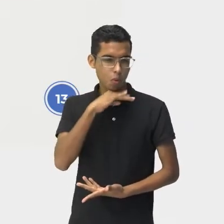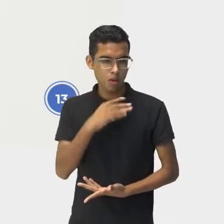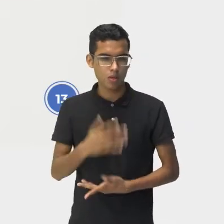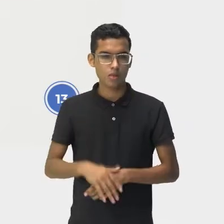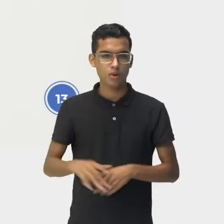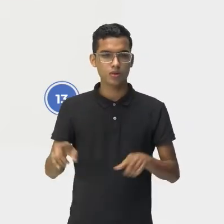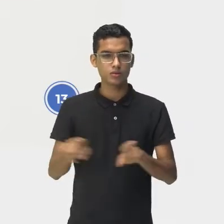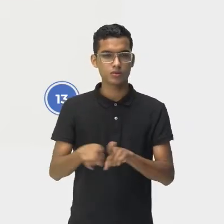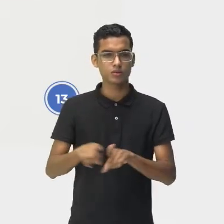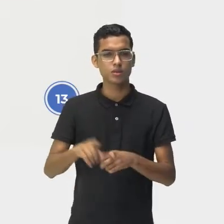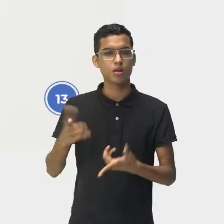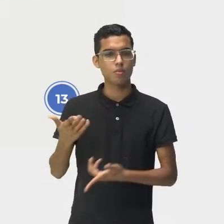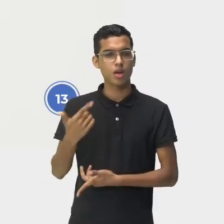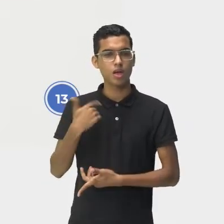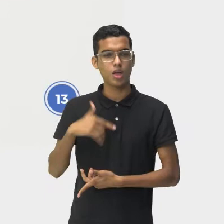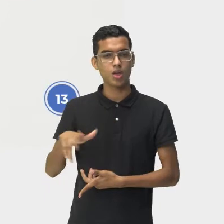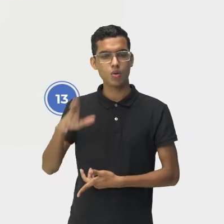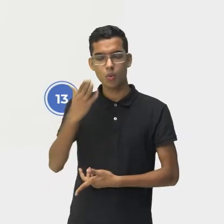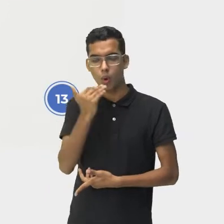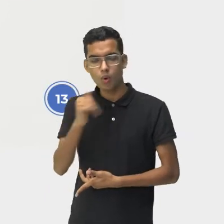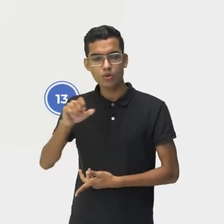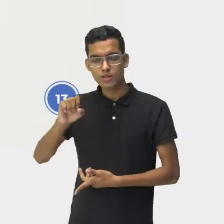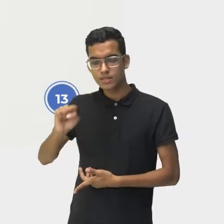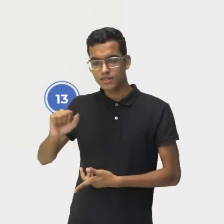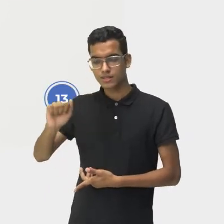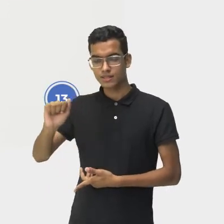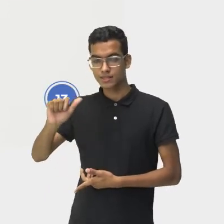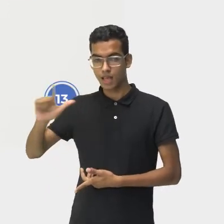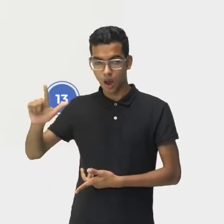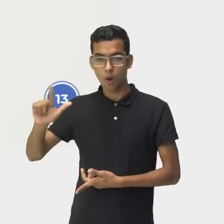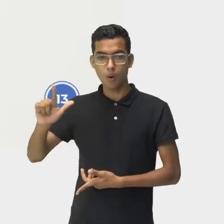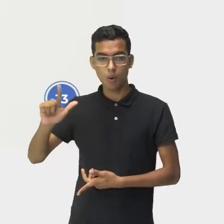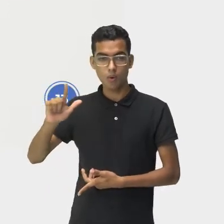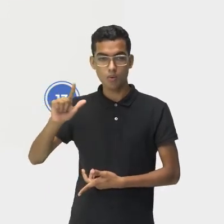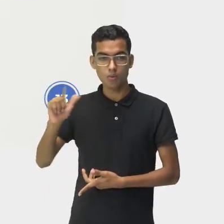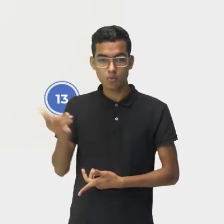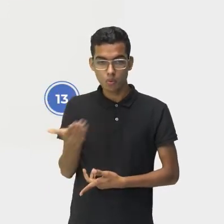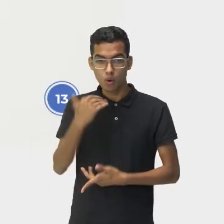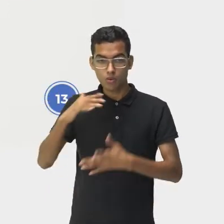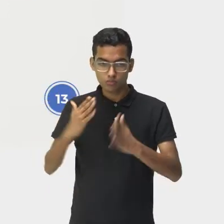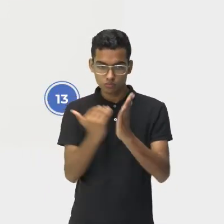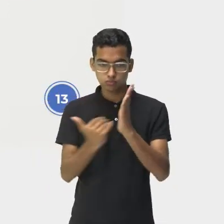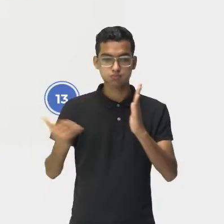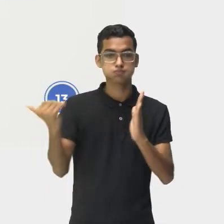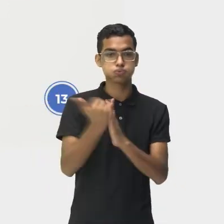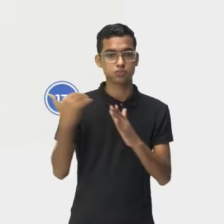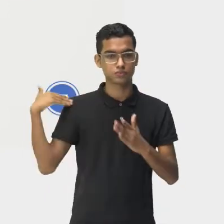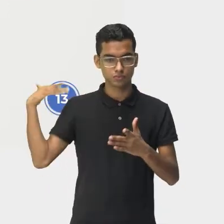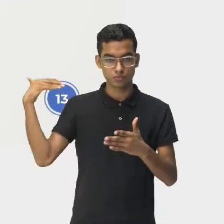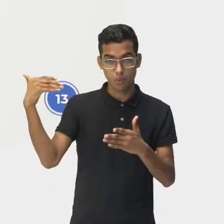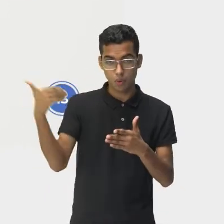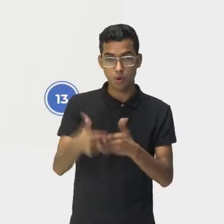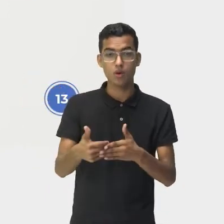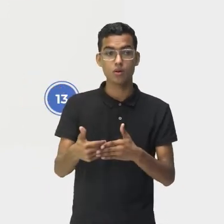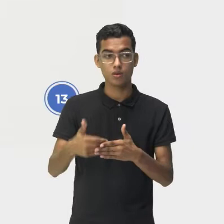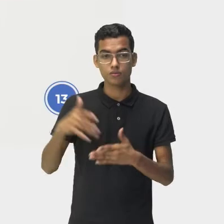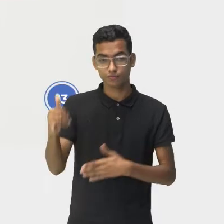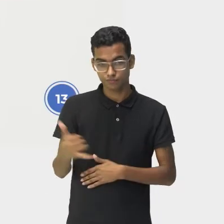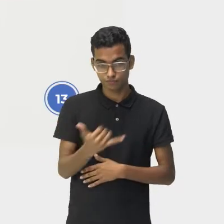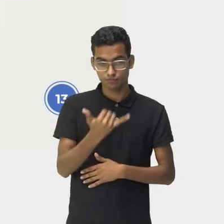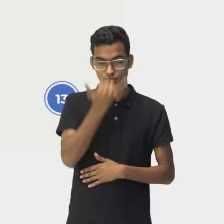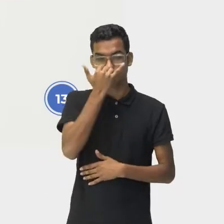uma causa, tá? Para o quadro de pressão alta. Mas nós também temos